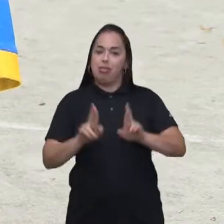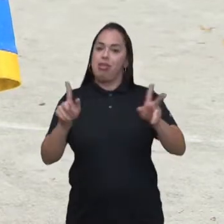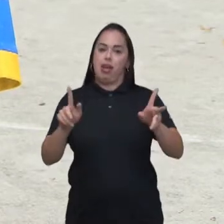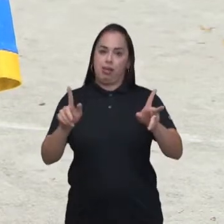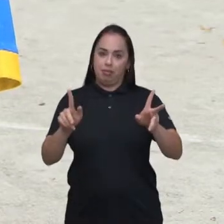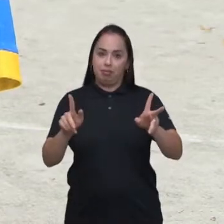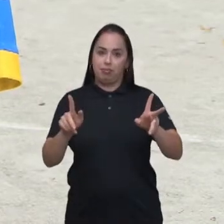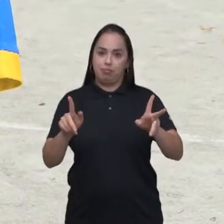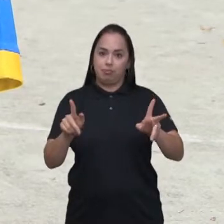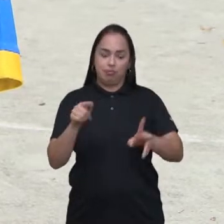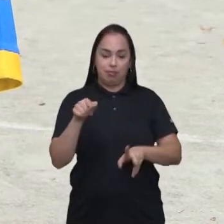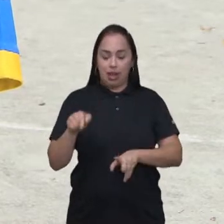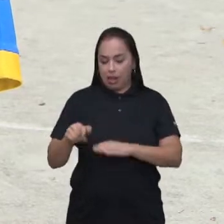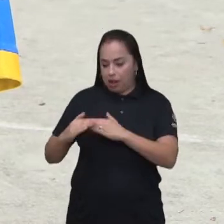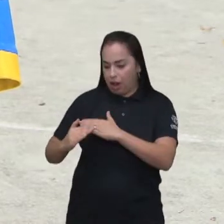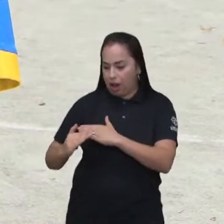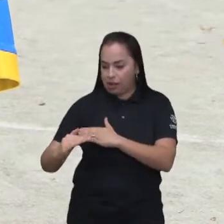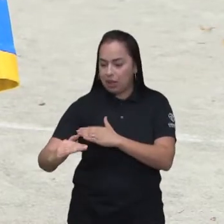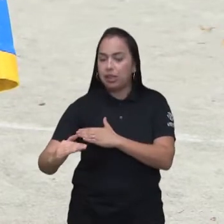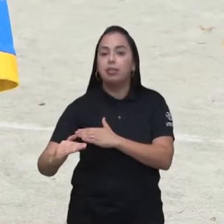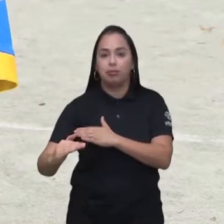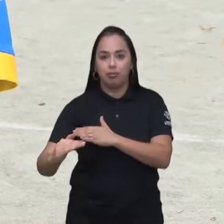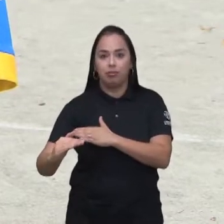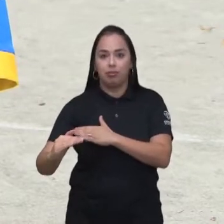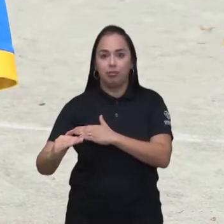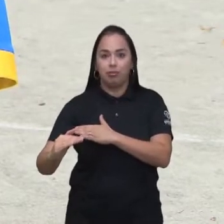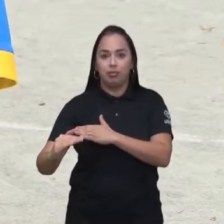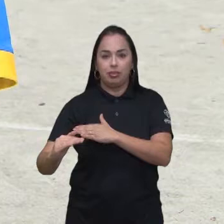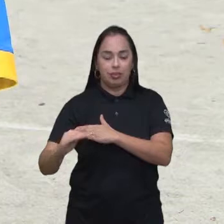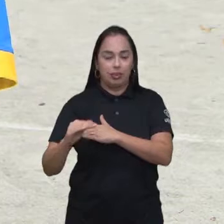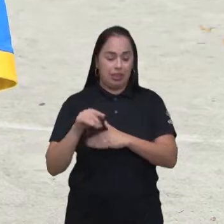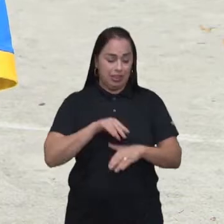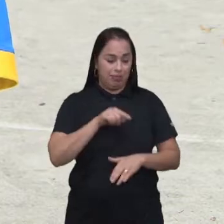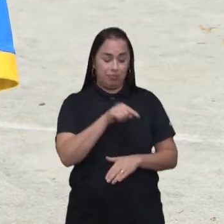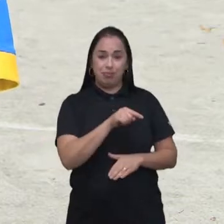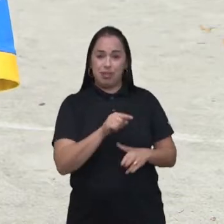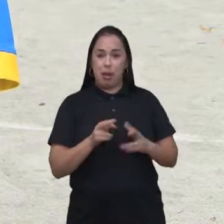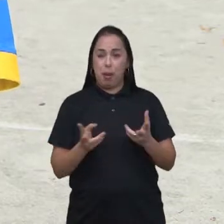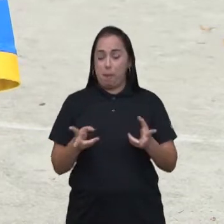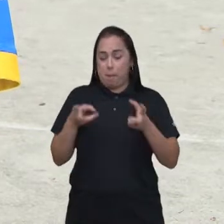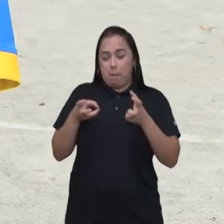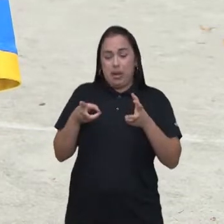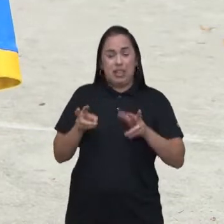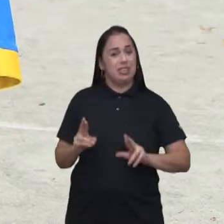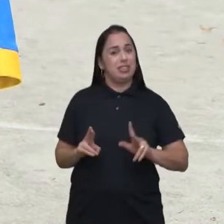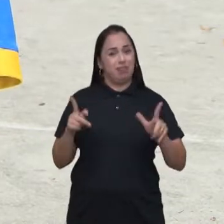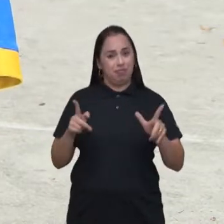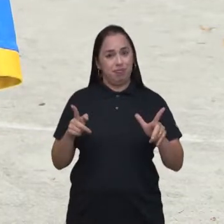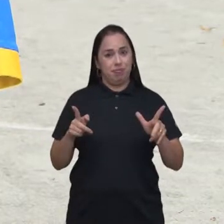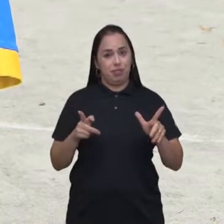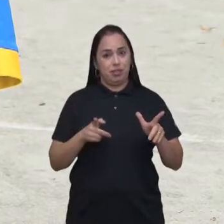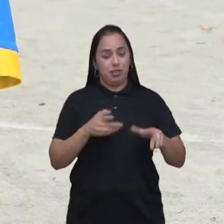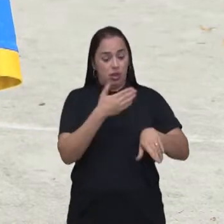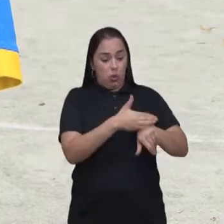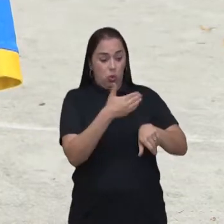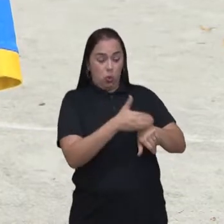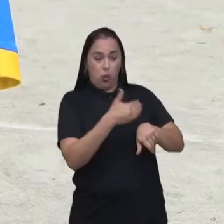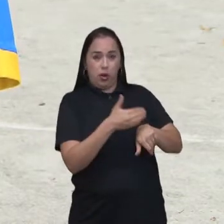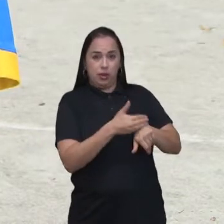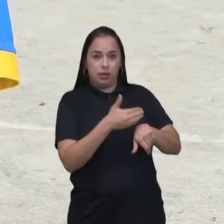competição a pista totalmente diferente com o tartan na que a borracha EA gente sente muita diferença né porque o